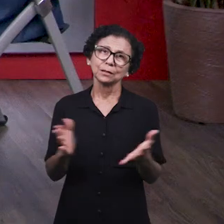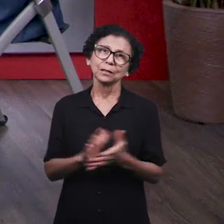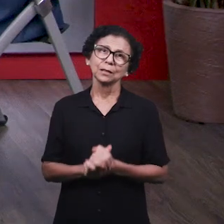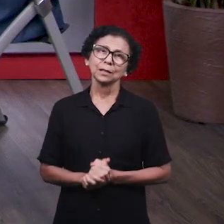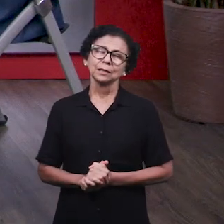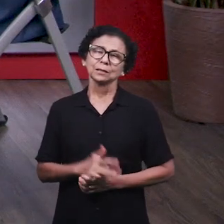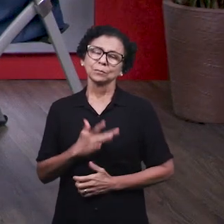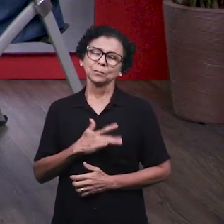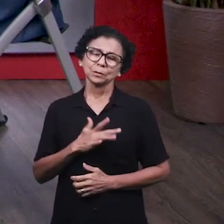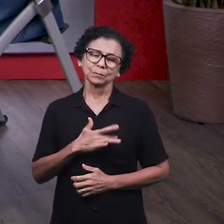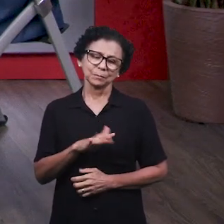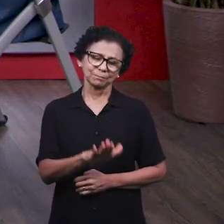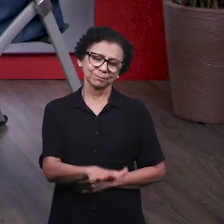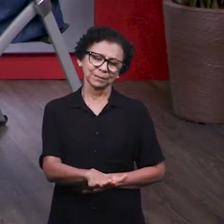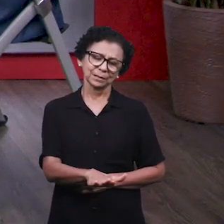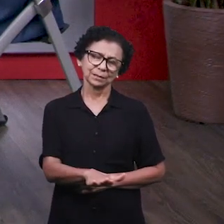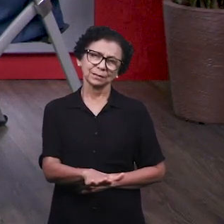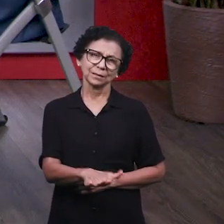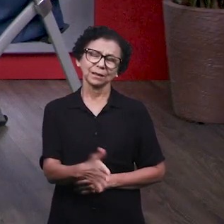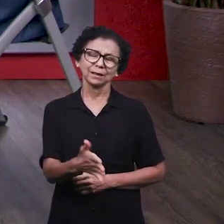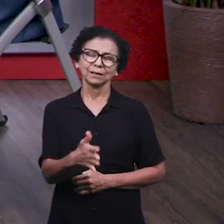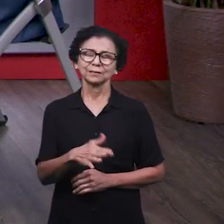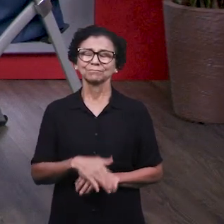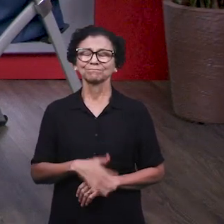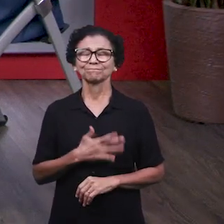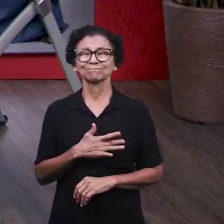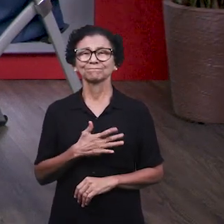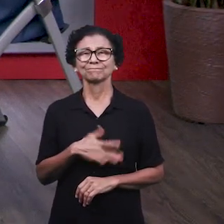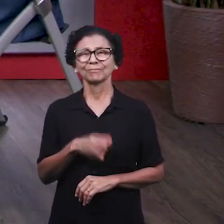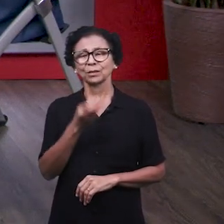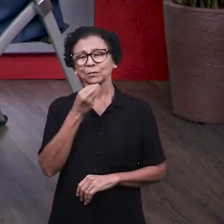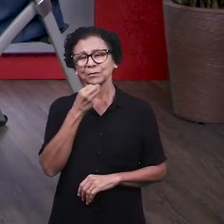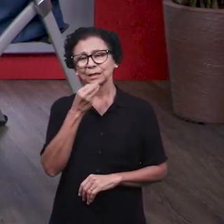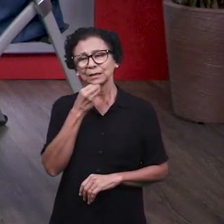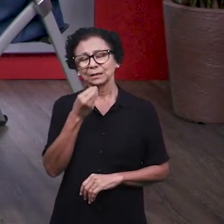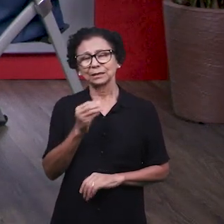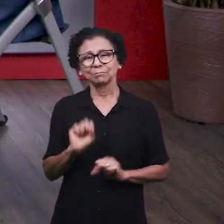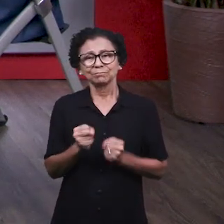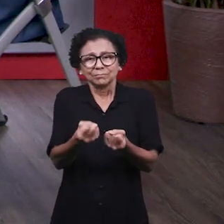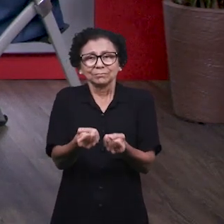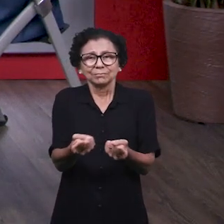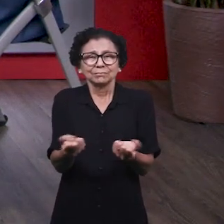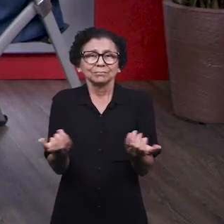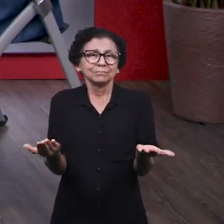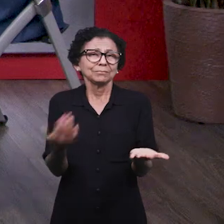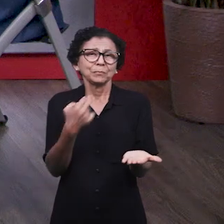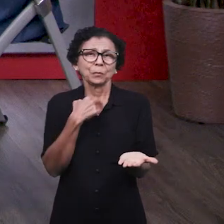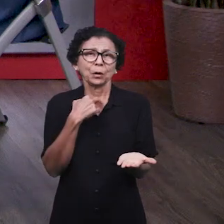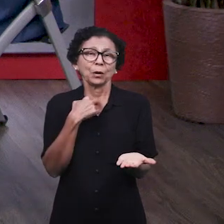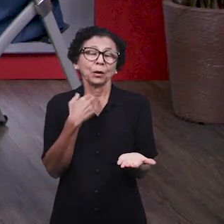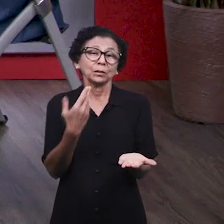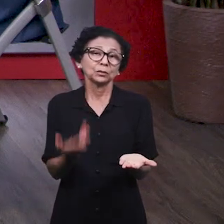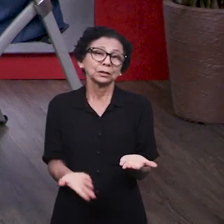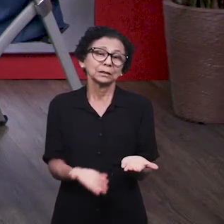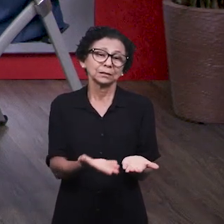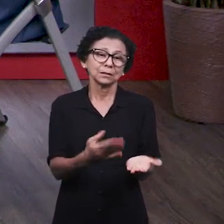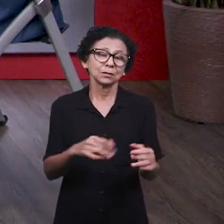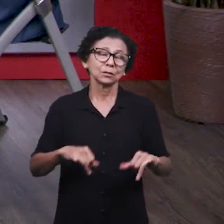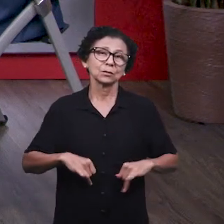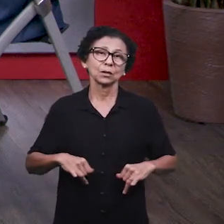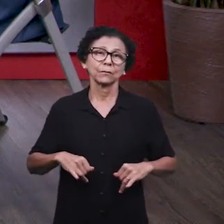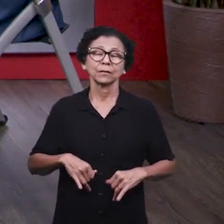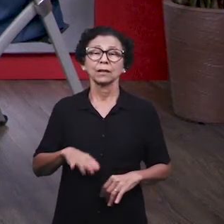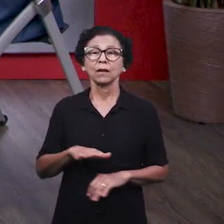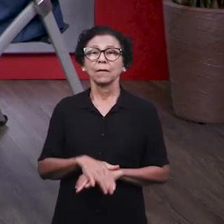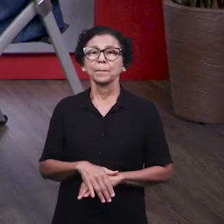vulnerabilidade das crianças. São muito vulneráveis. E essas que vivem, e eu já ouvi criança dizer assim para mim: "Ah,